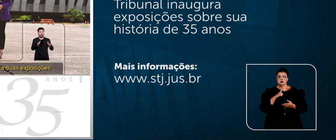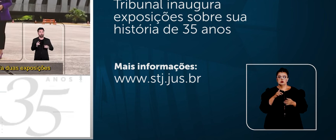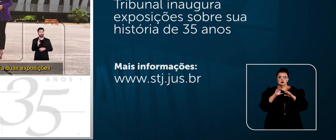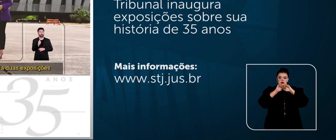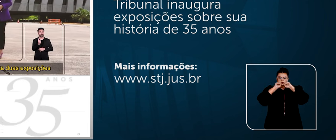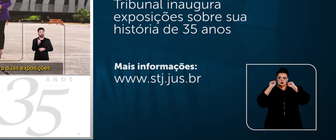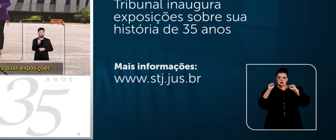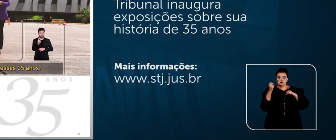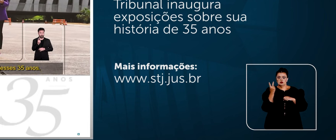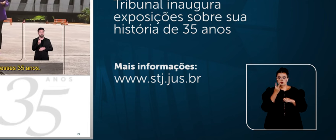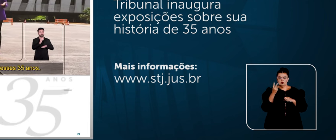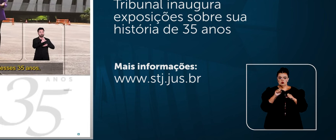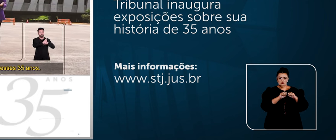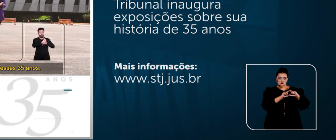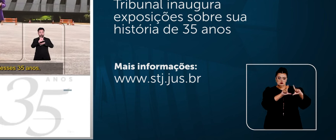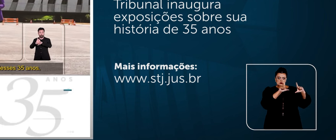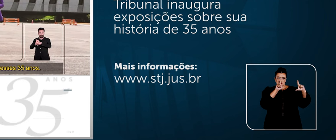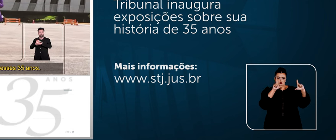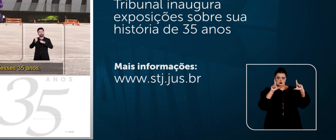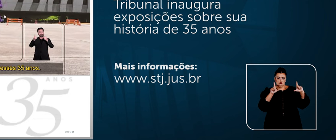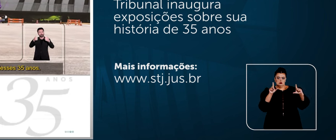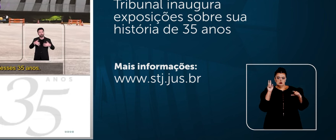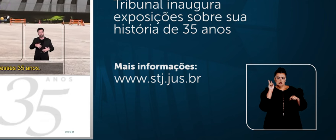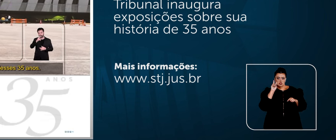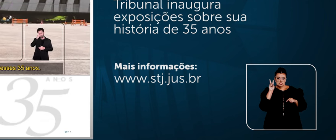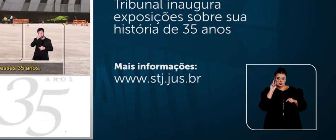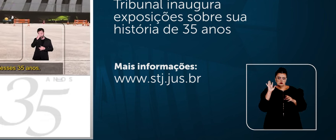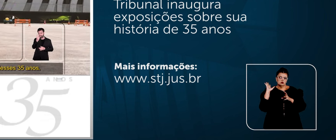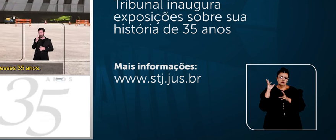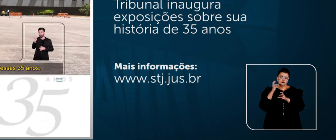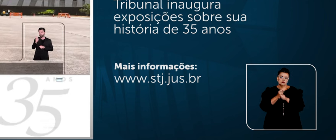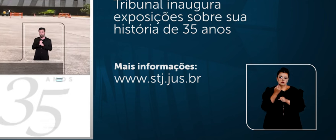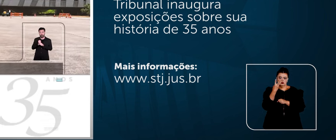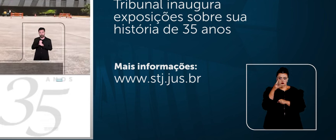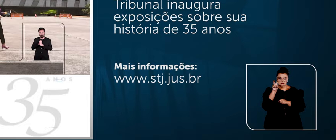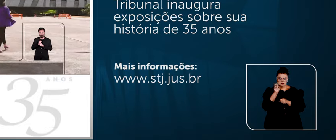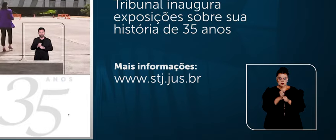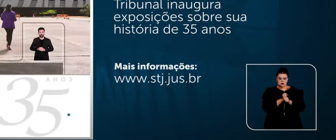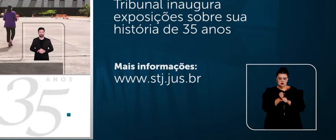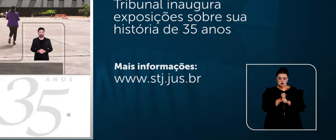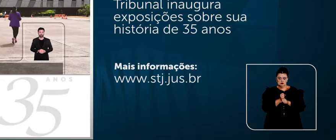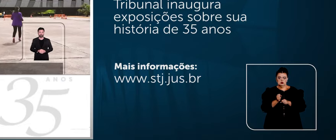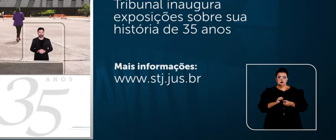duas Exposições sobre a história desses 35 anos